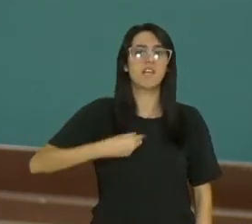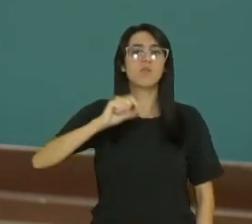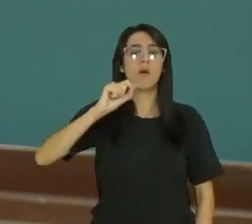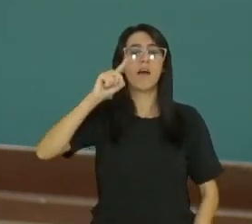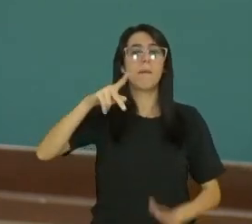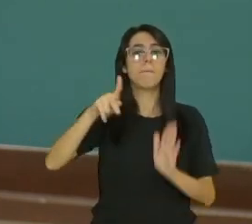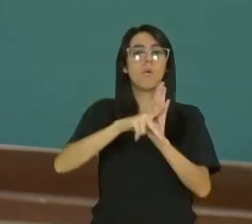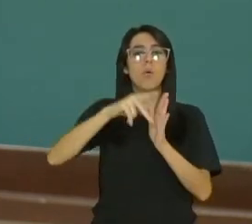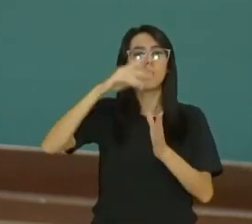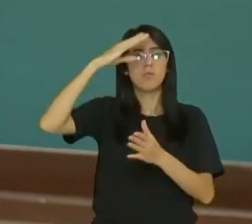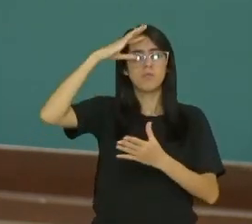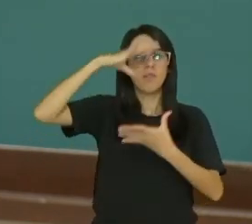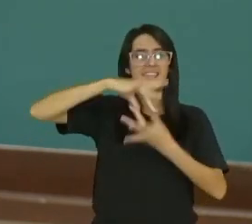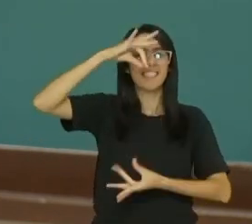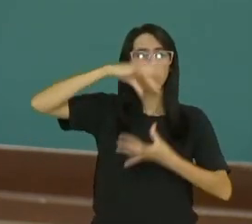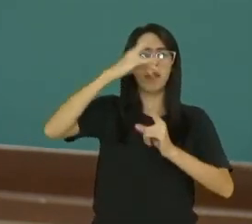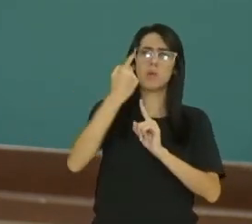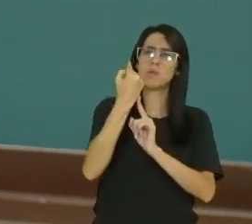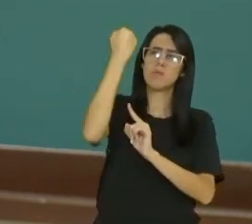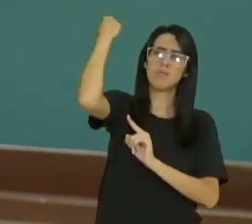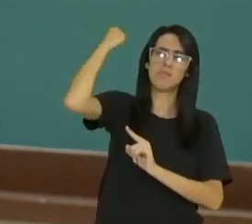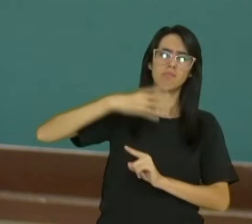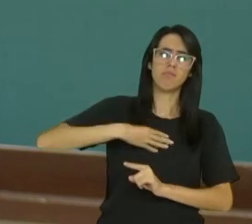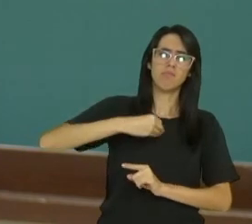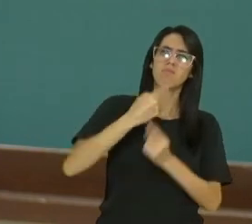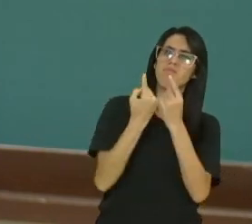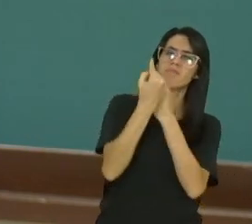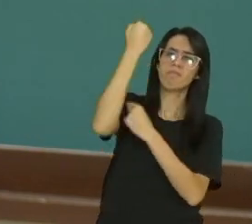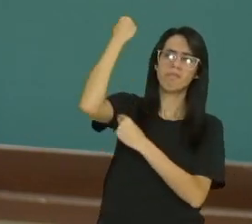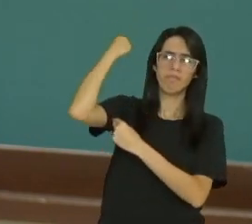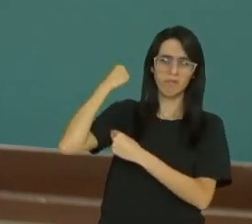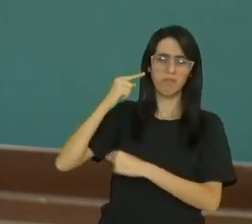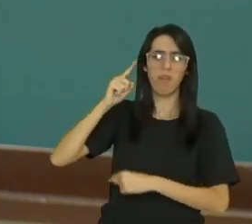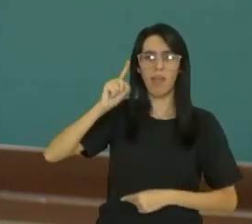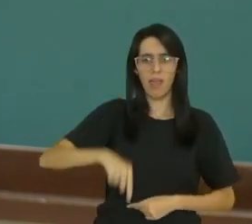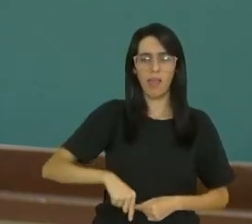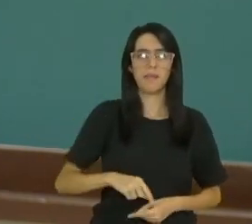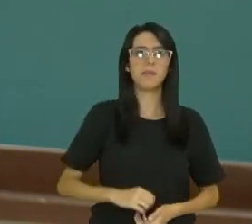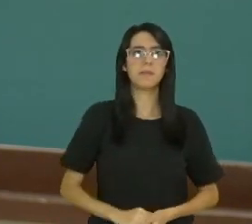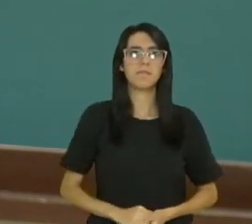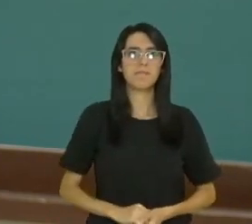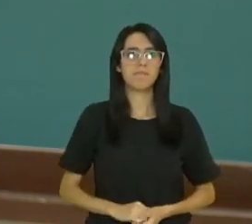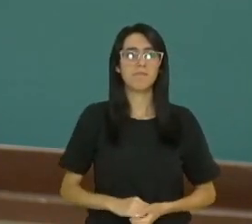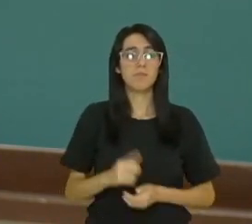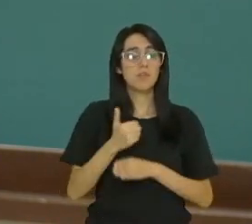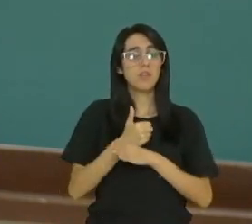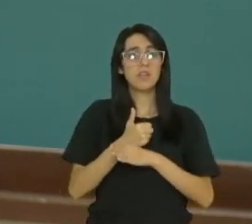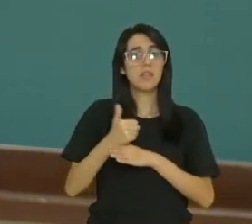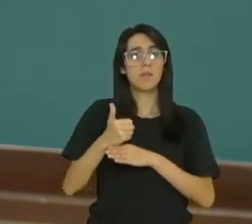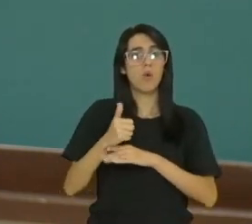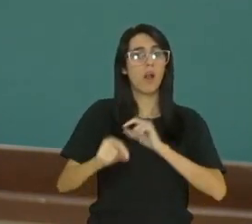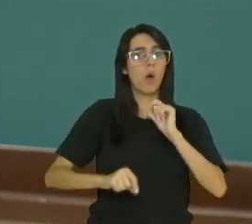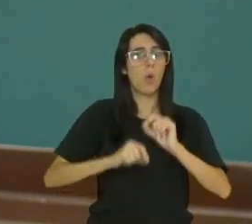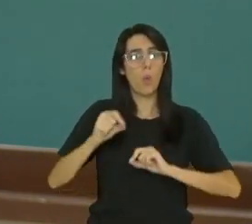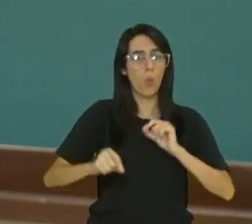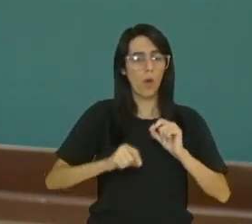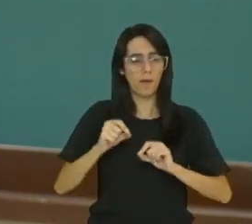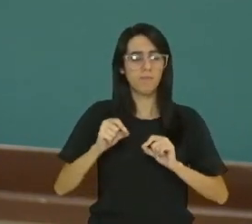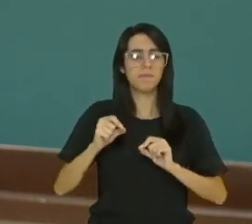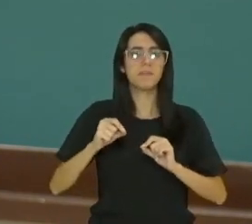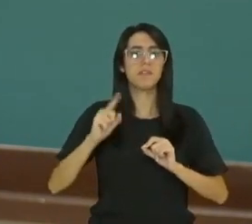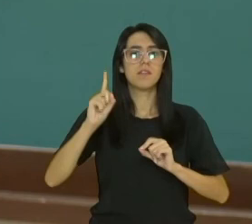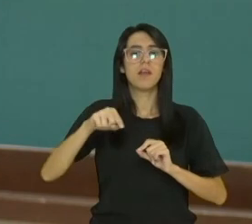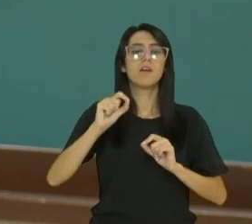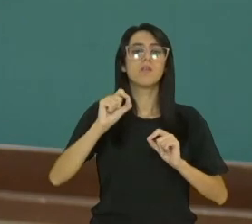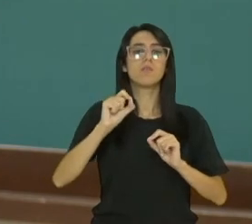dos antepassados, ao culto dos antepassados. E a moral do shintoísmo deveria ser a